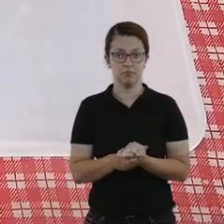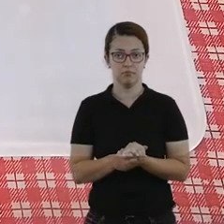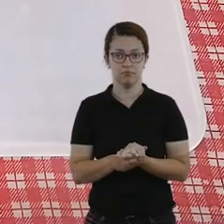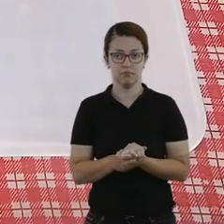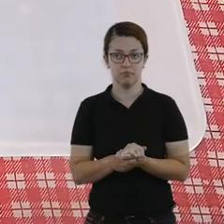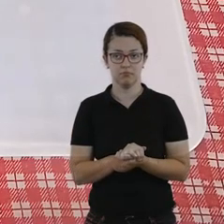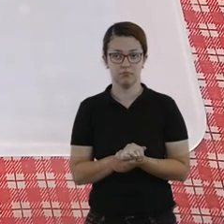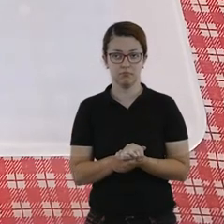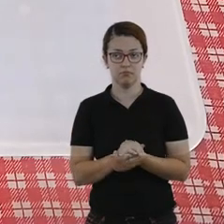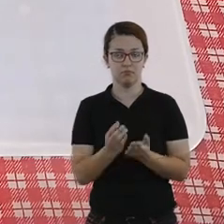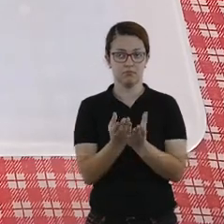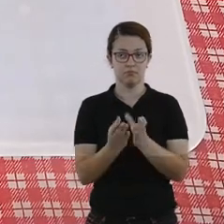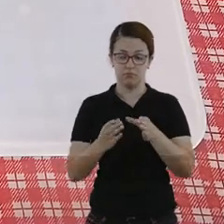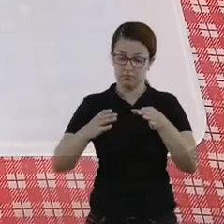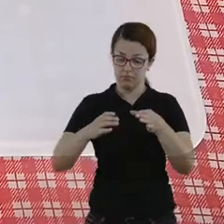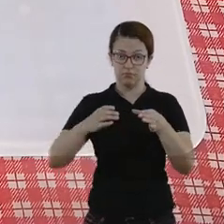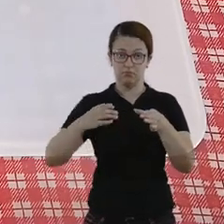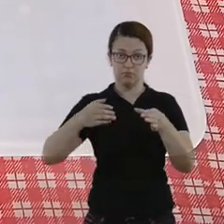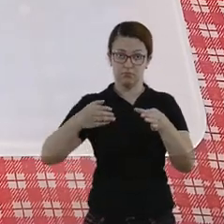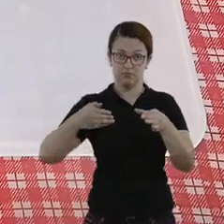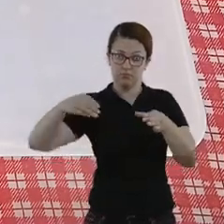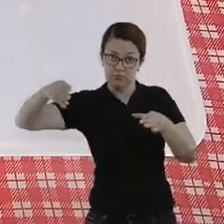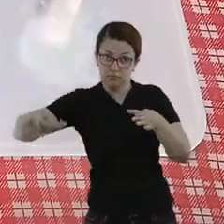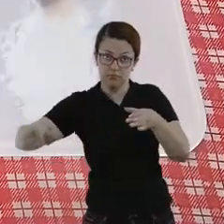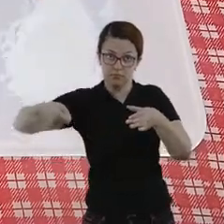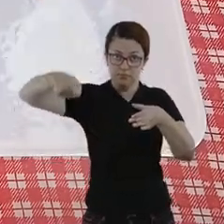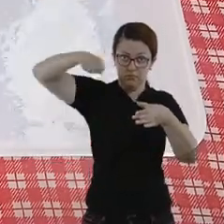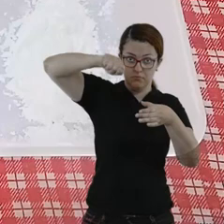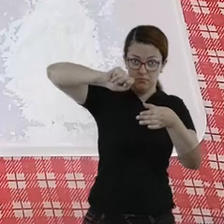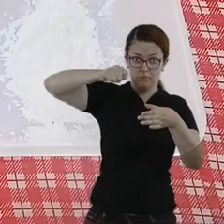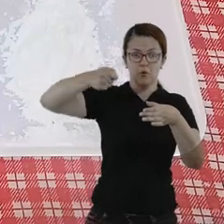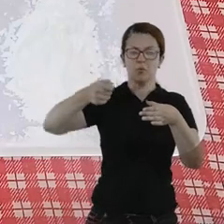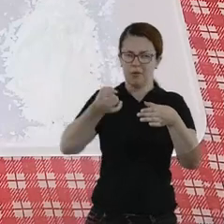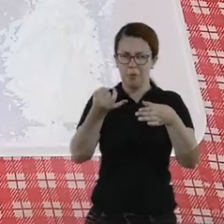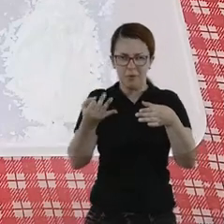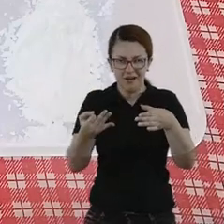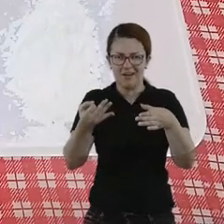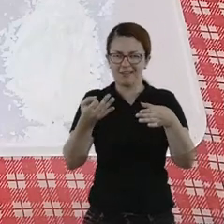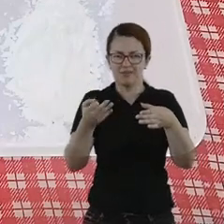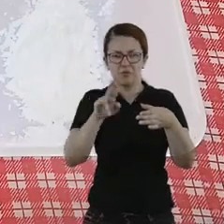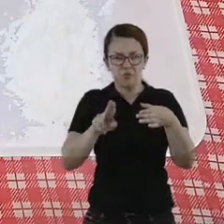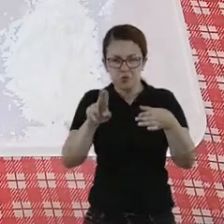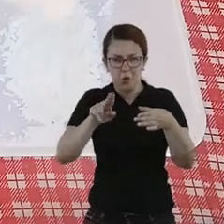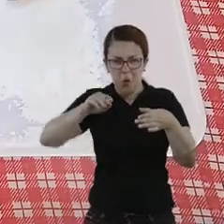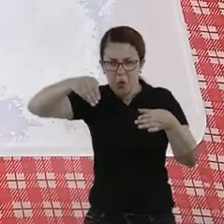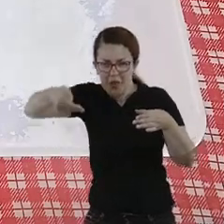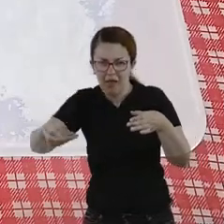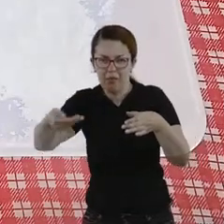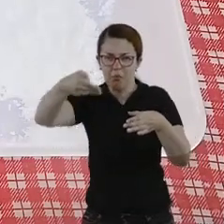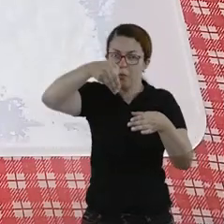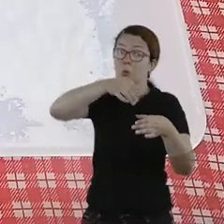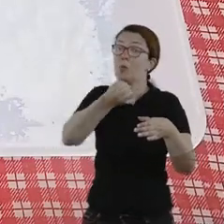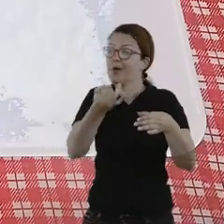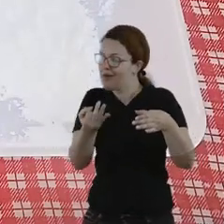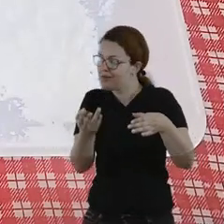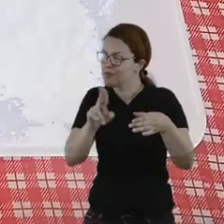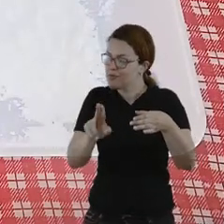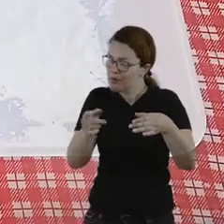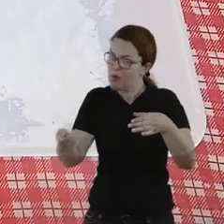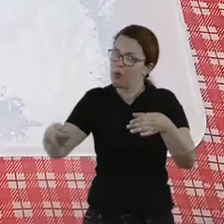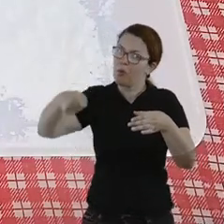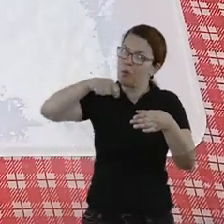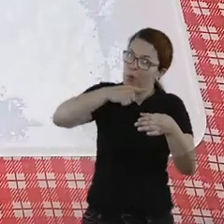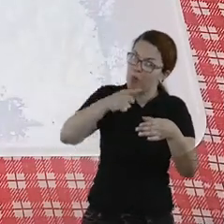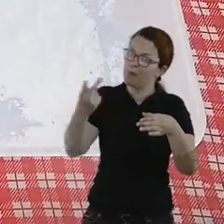para ir colocando as colheres de amido de milho dentro do recipiente. Você pode ir contando com ele quantas colheres vai